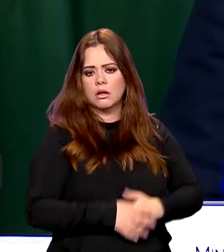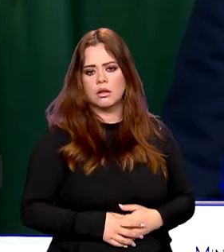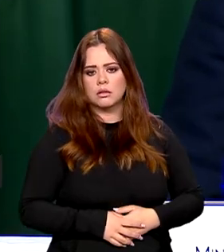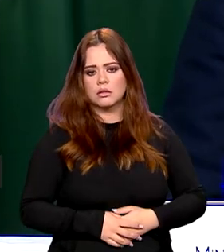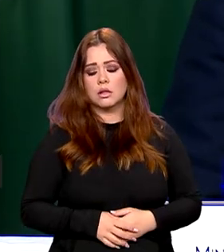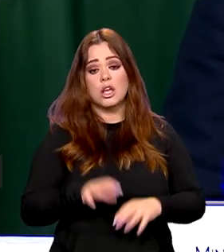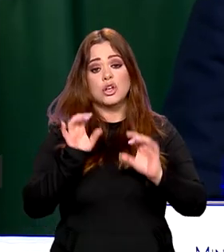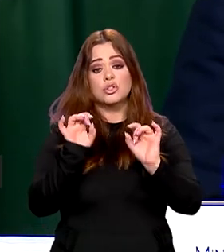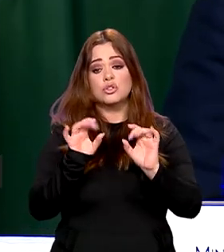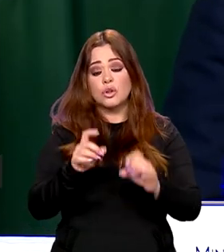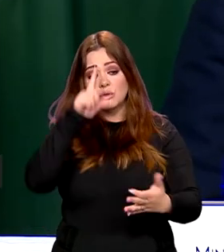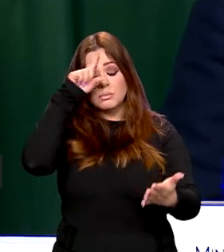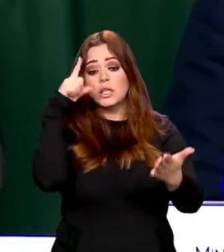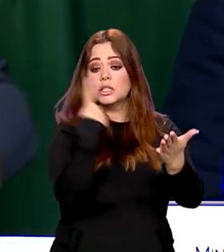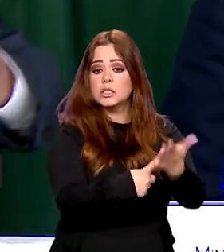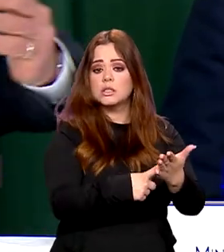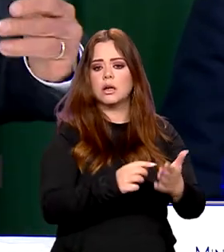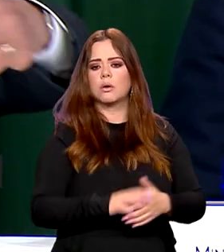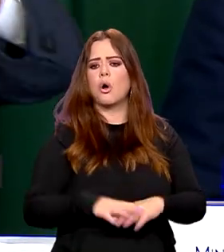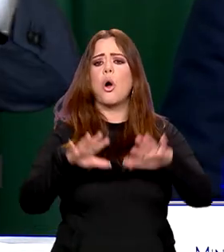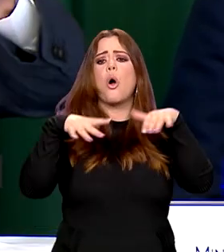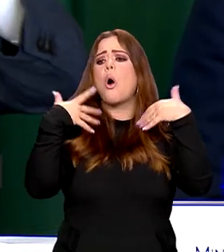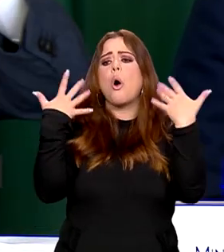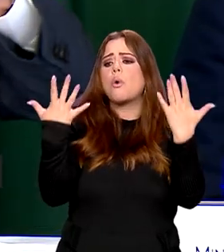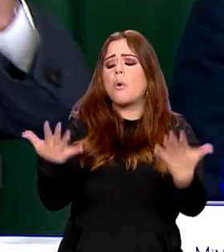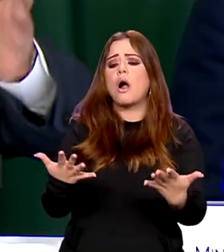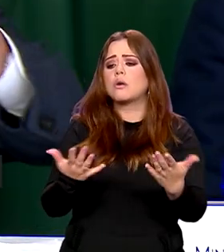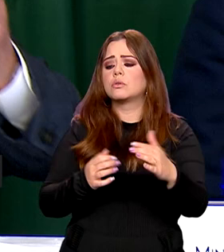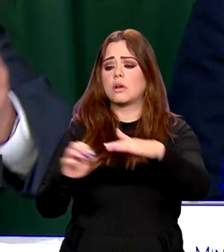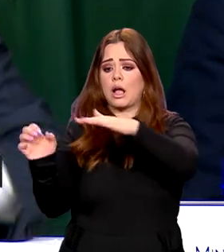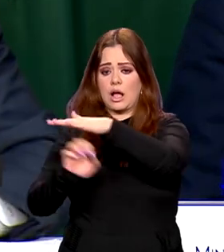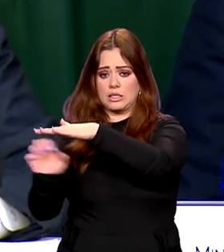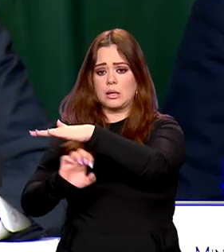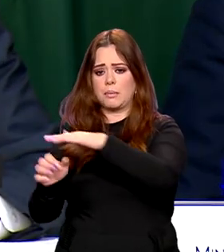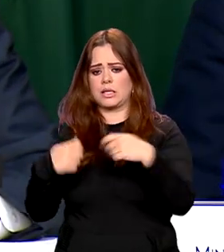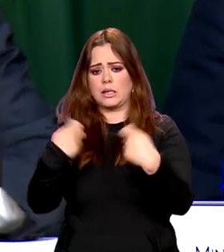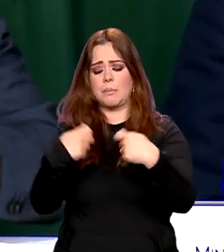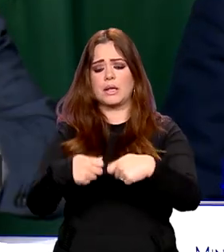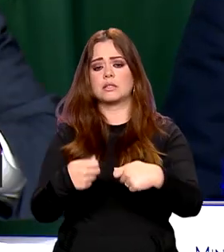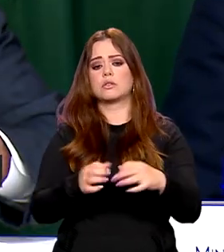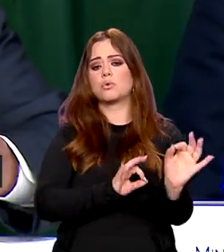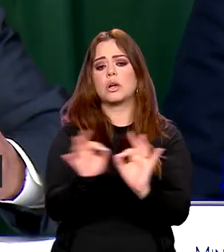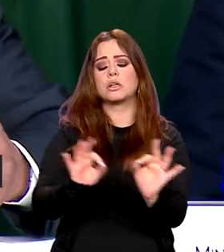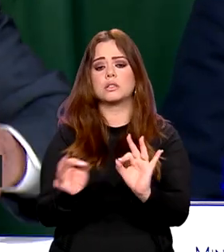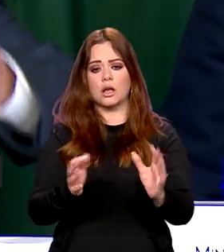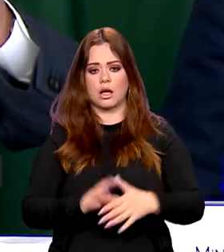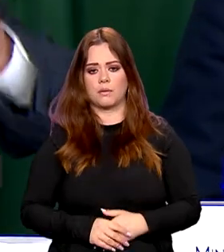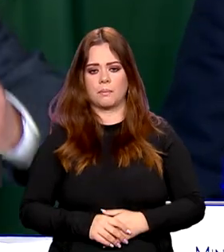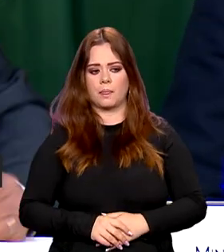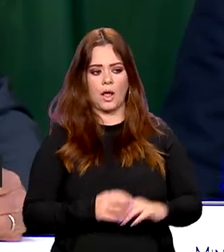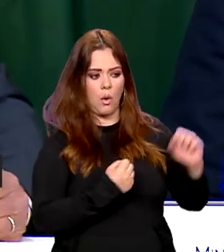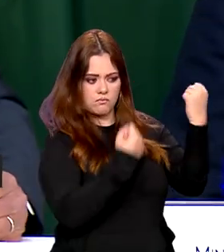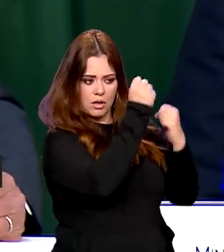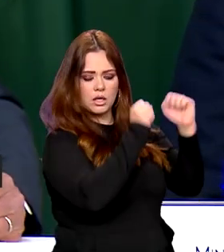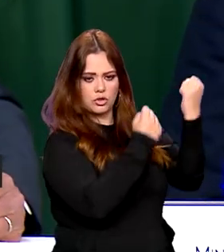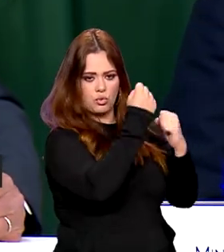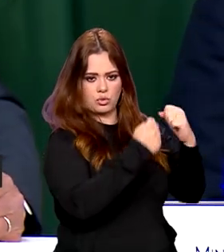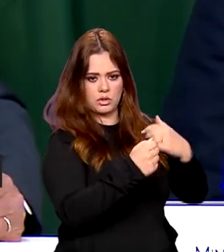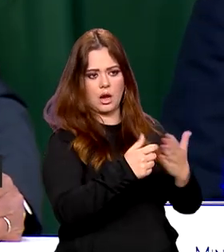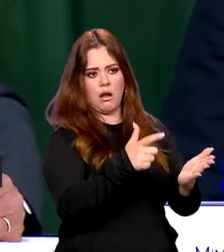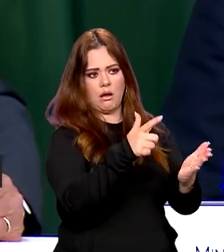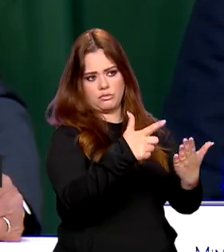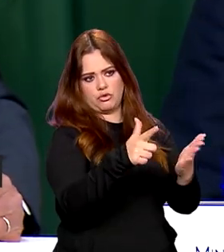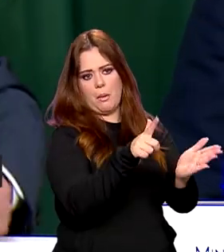Basta que a gente tome a decisão. Qual é o nicho de empresa que nós queremos fazer? Nós queremos uma indústria de